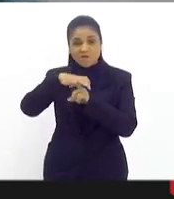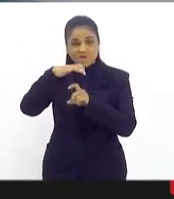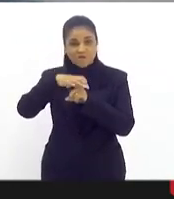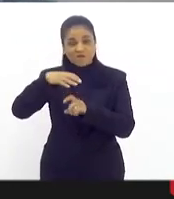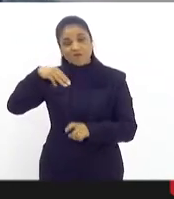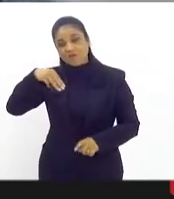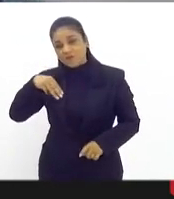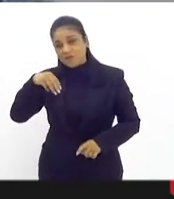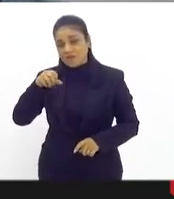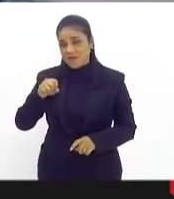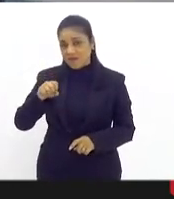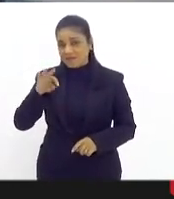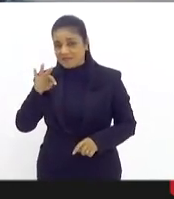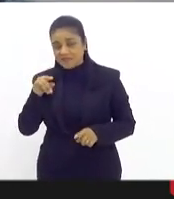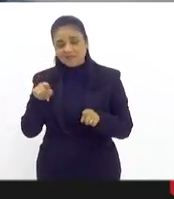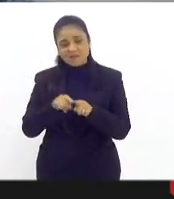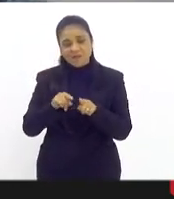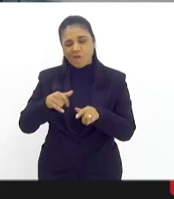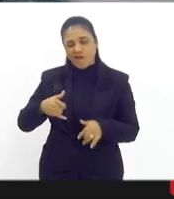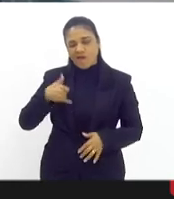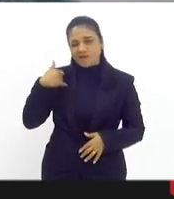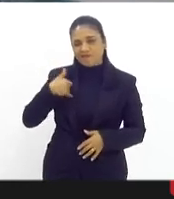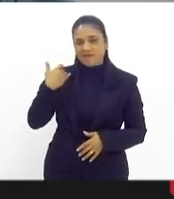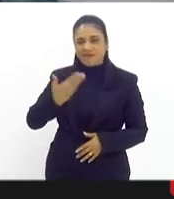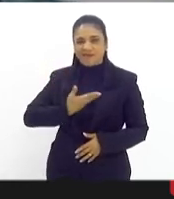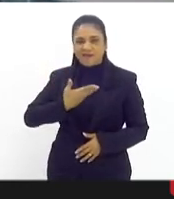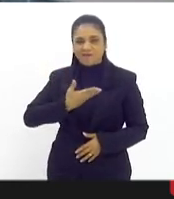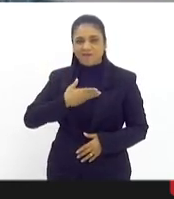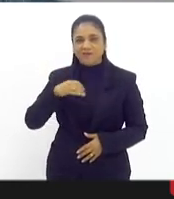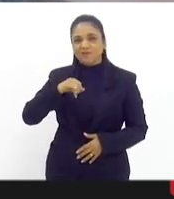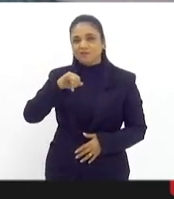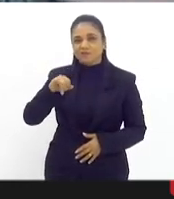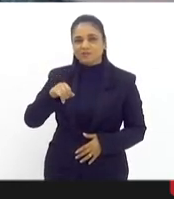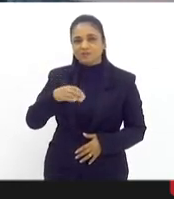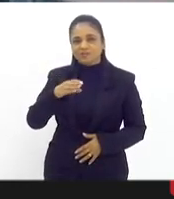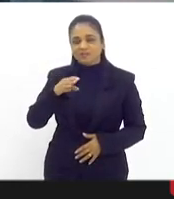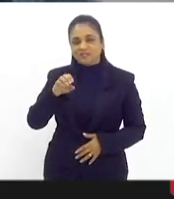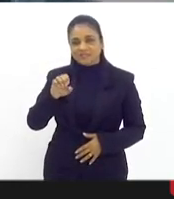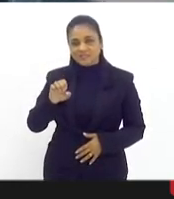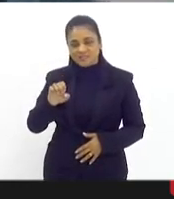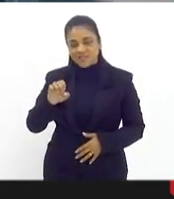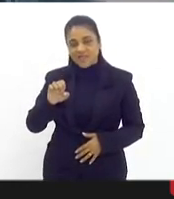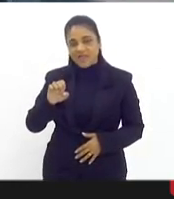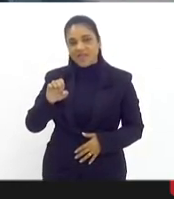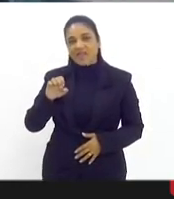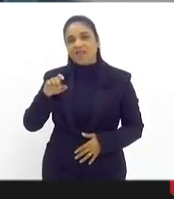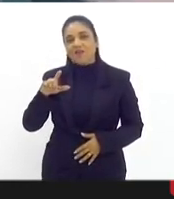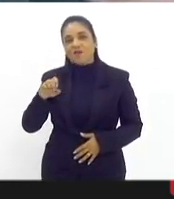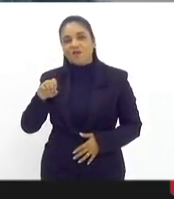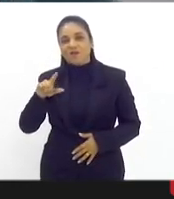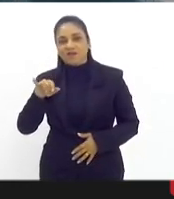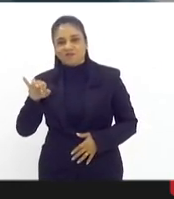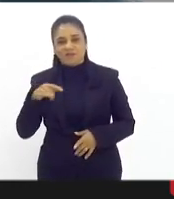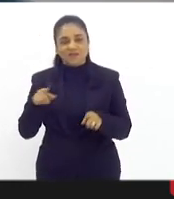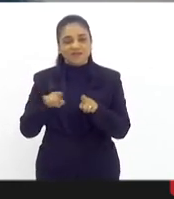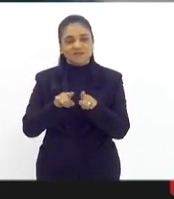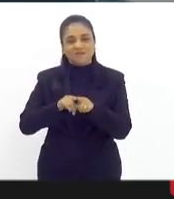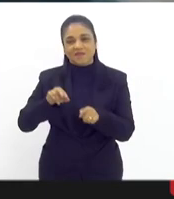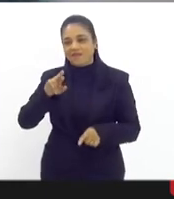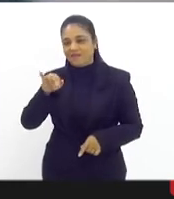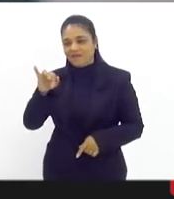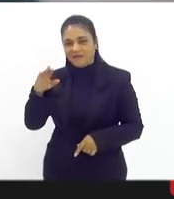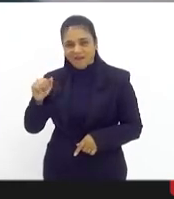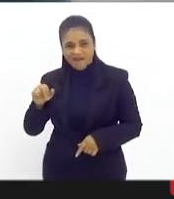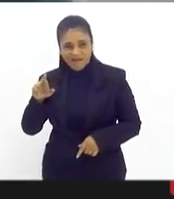Eu vim para o aniversário também do meu amigo Zé Eli Veiga. Vou estar também com o Ricardo Abramovay, pessoas que eu sei que você